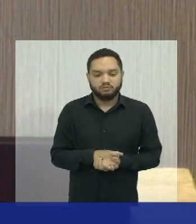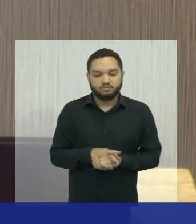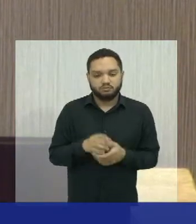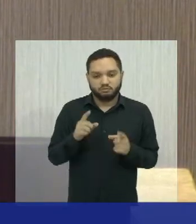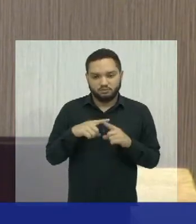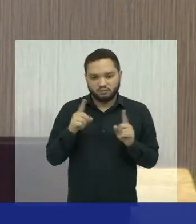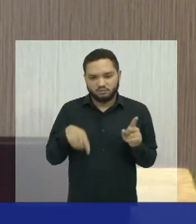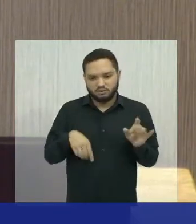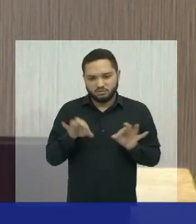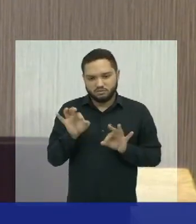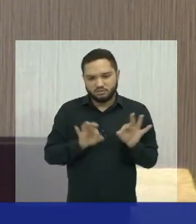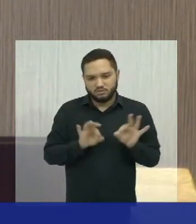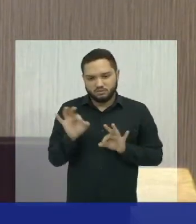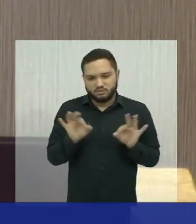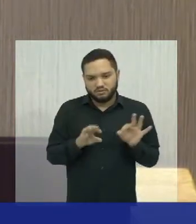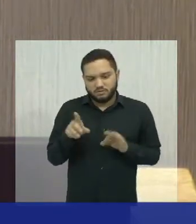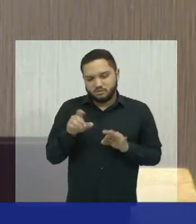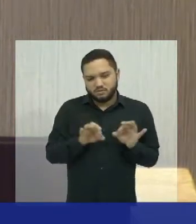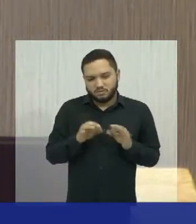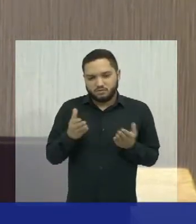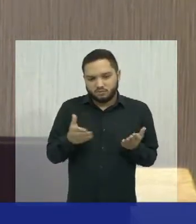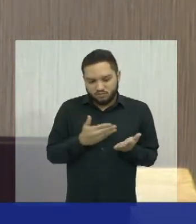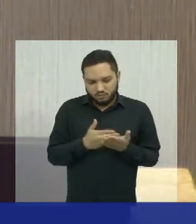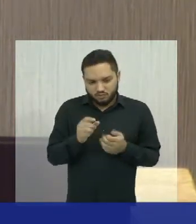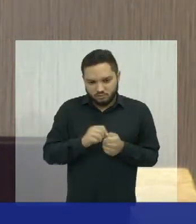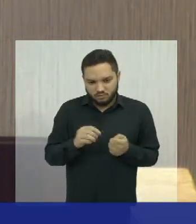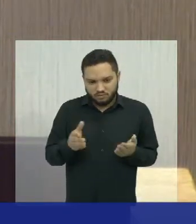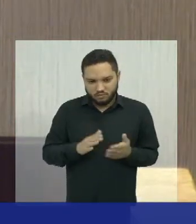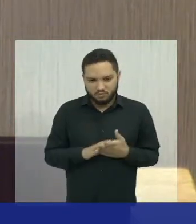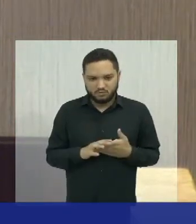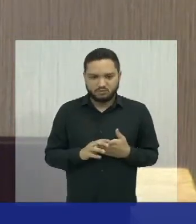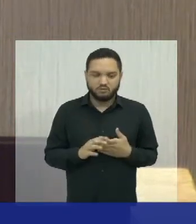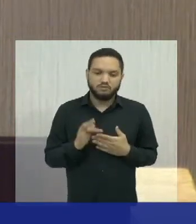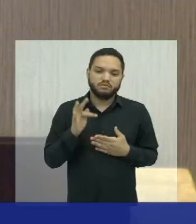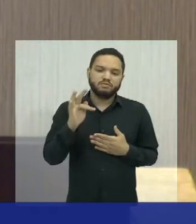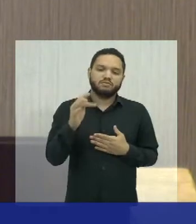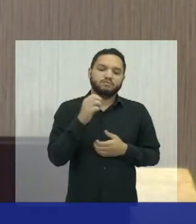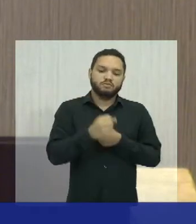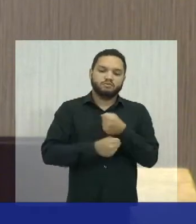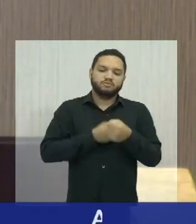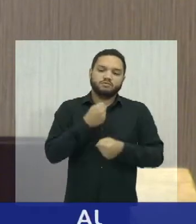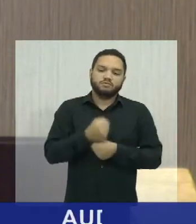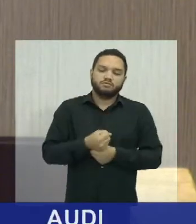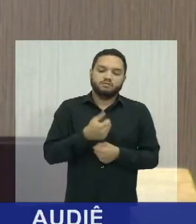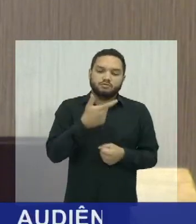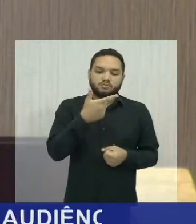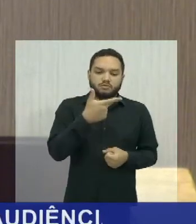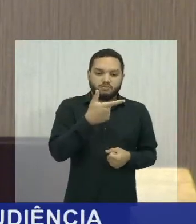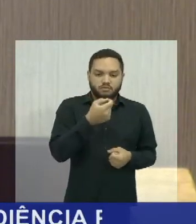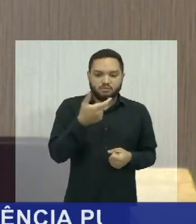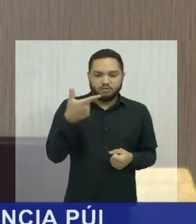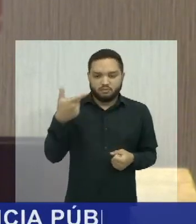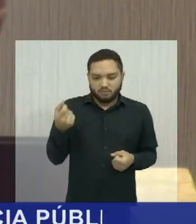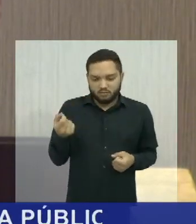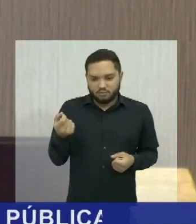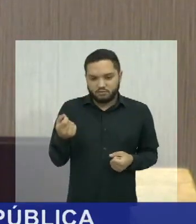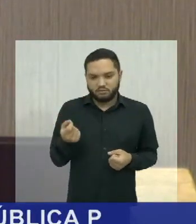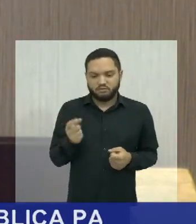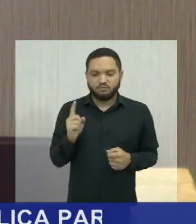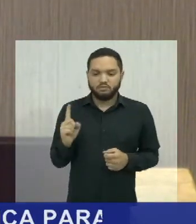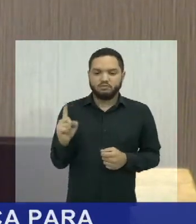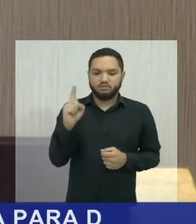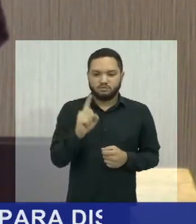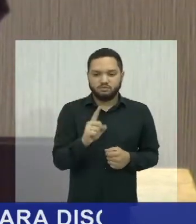planejamento, nós preparamos ele agora. Aí, quando chega 2020, 4 minutos, vem um fiscal... E porque não